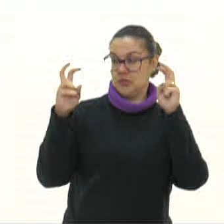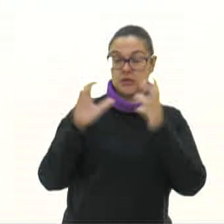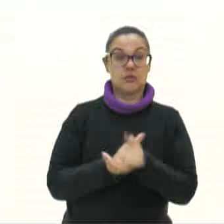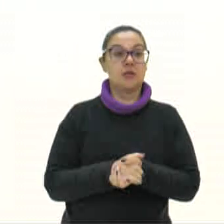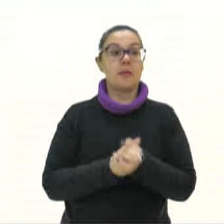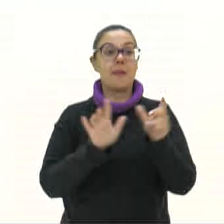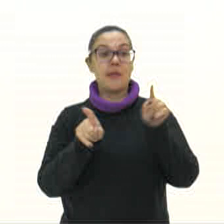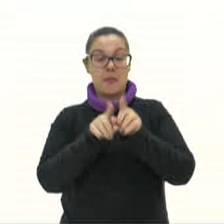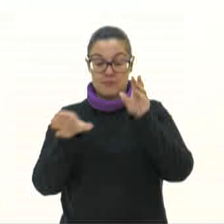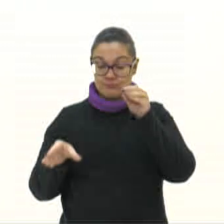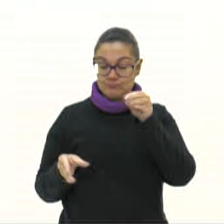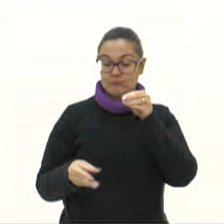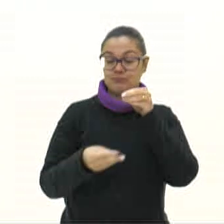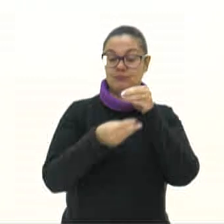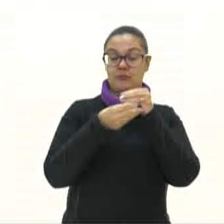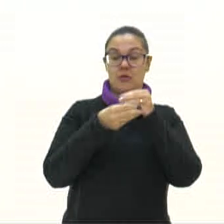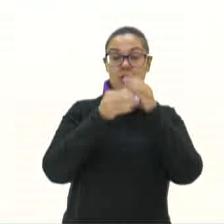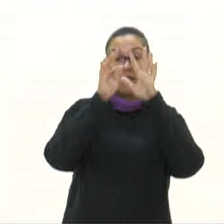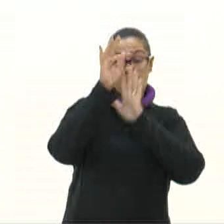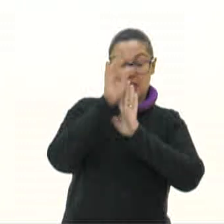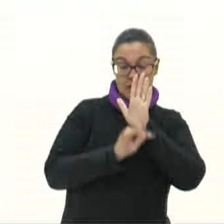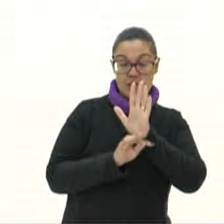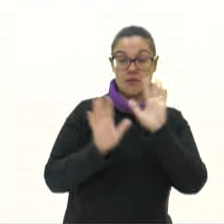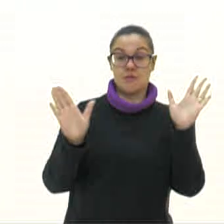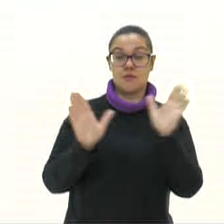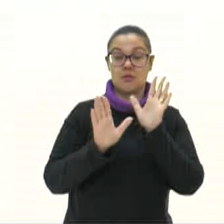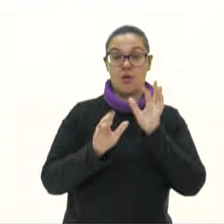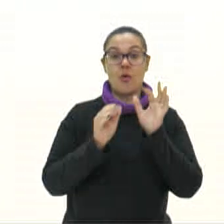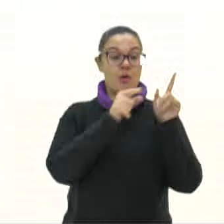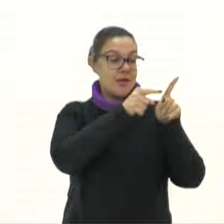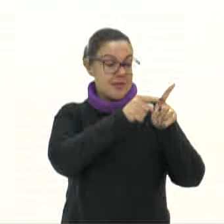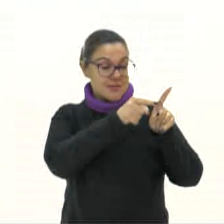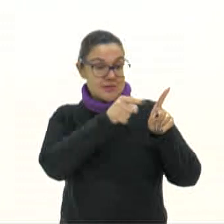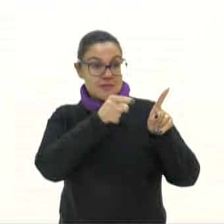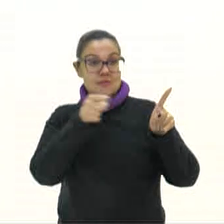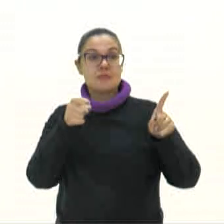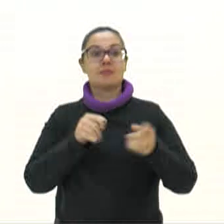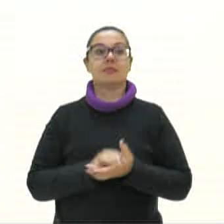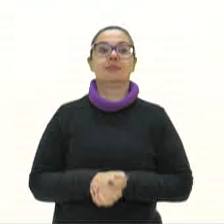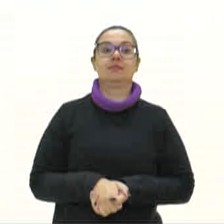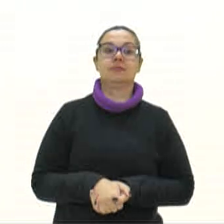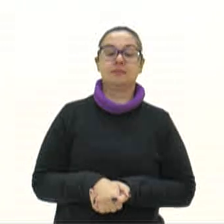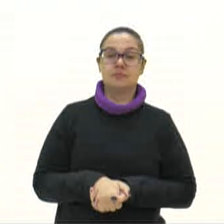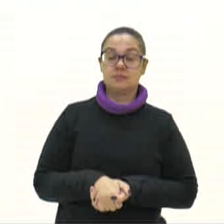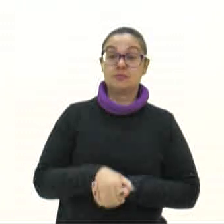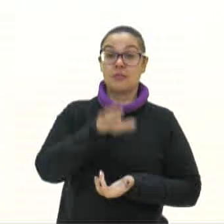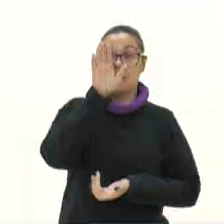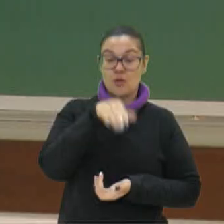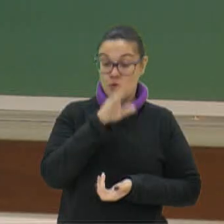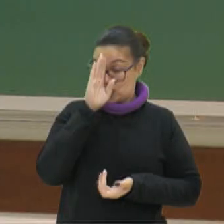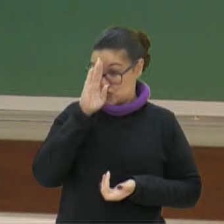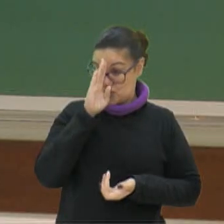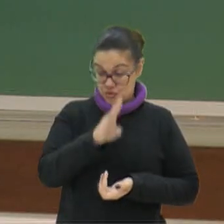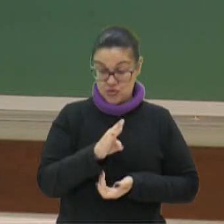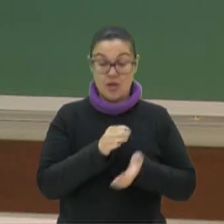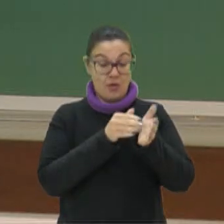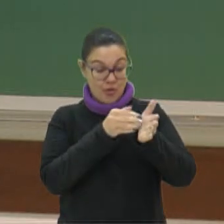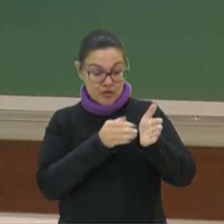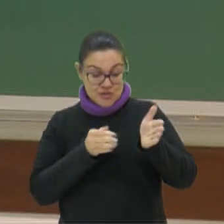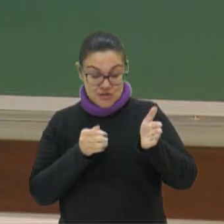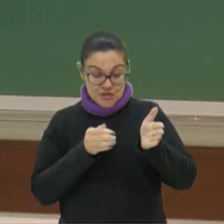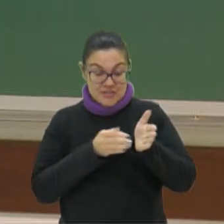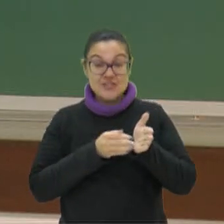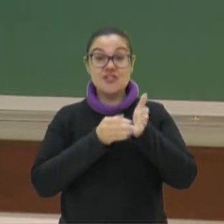A inserção do discurso no meio do texto, não necessariamente numa linha isolada. Pessoal, o discurso direto, esses verbos